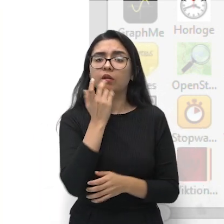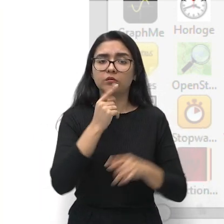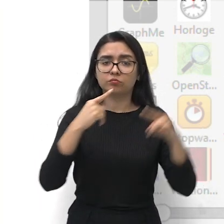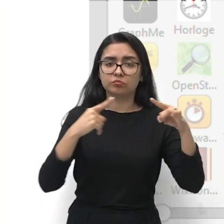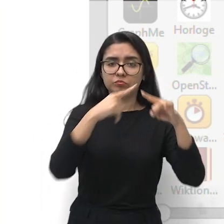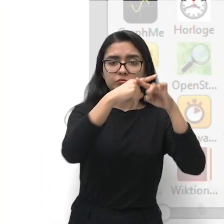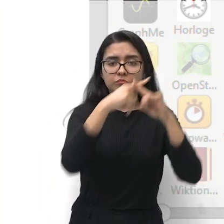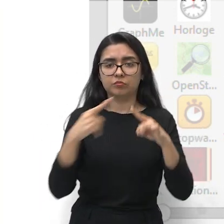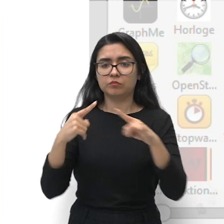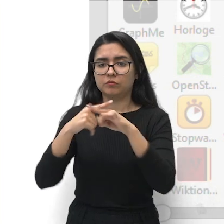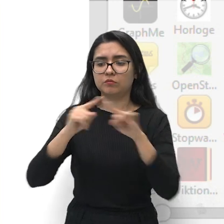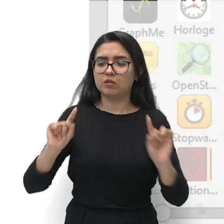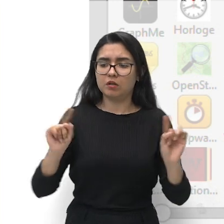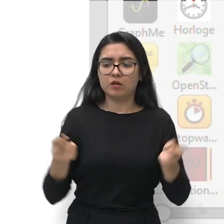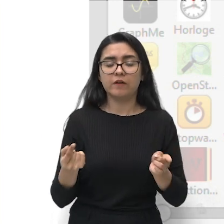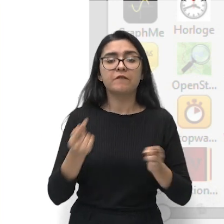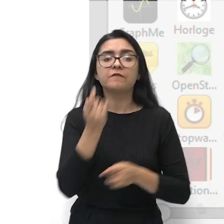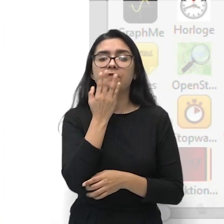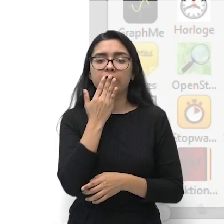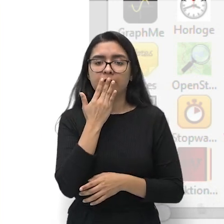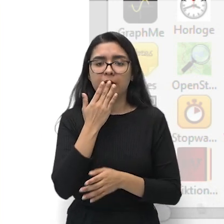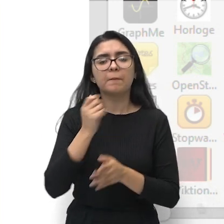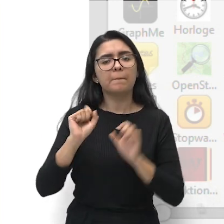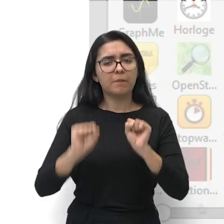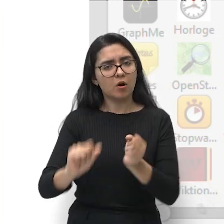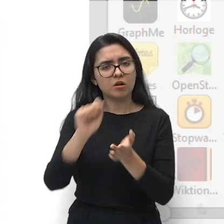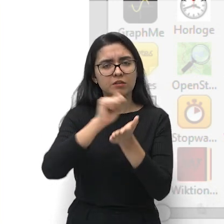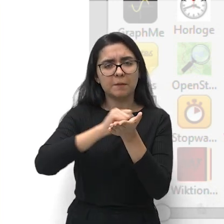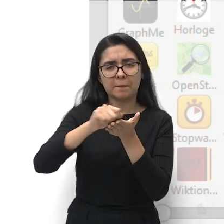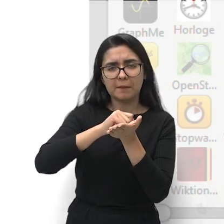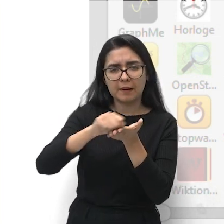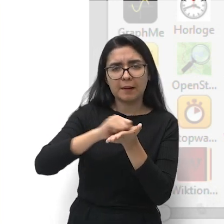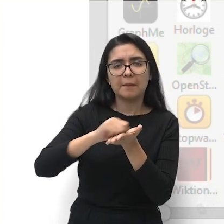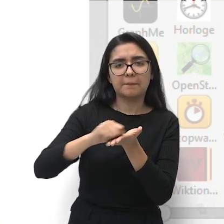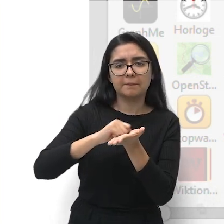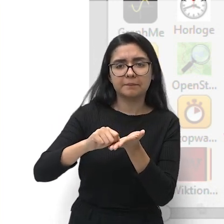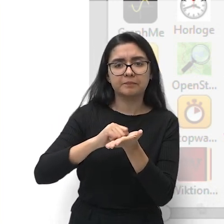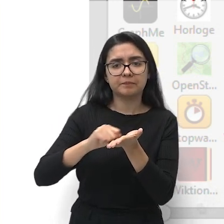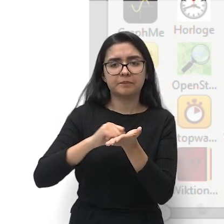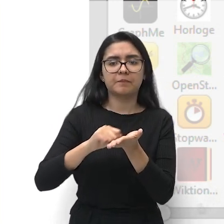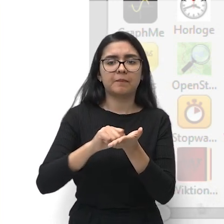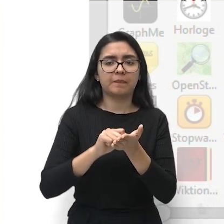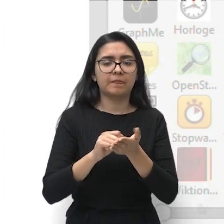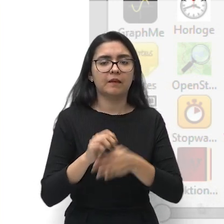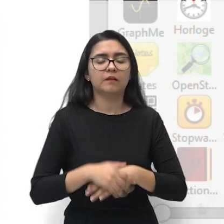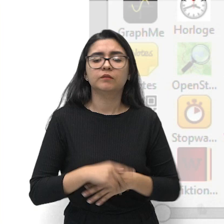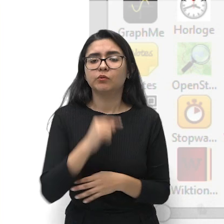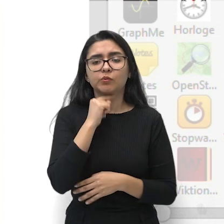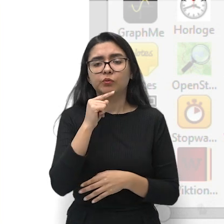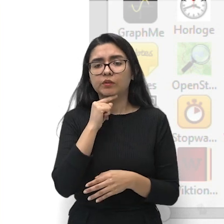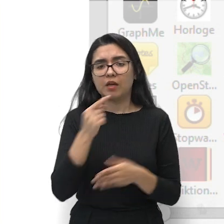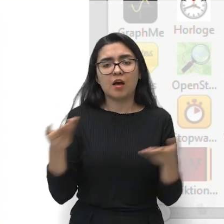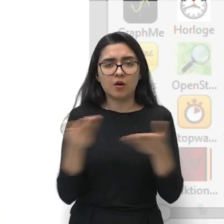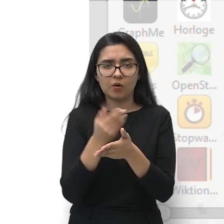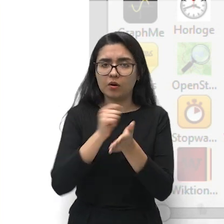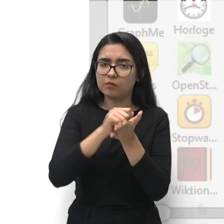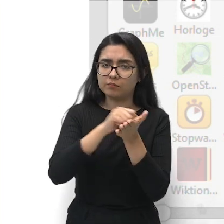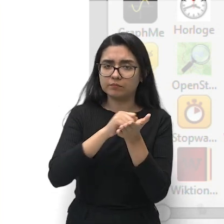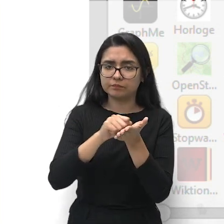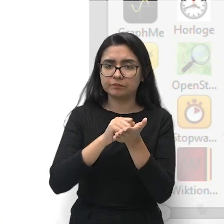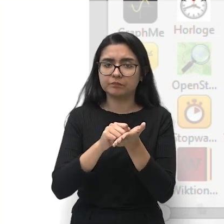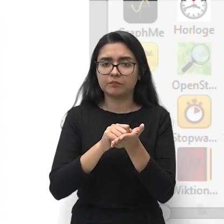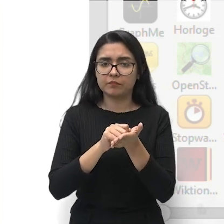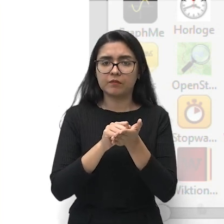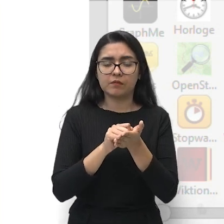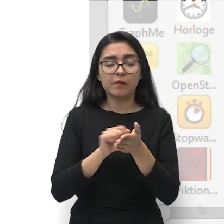aqui, certo? E apagar com a borracha. Eu não posso usar esse recurso aqui porque vai dar um certo trabalho usar a borracha aqui porque não vai ficar